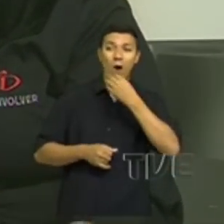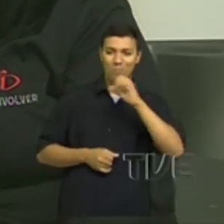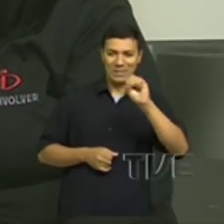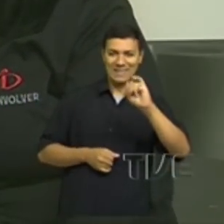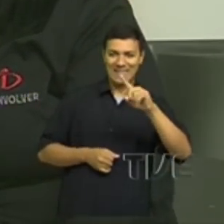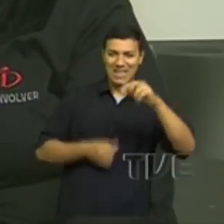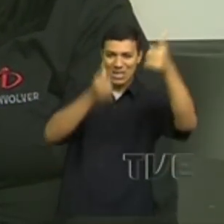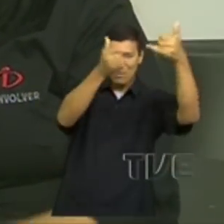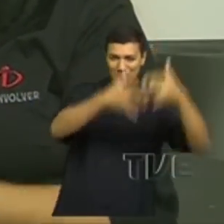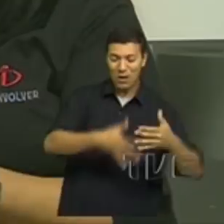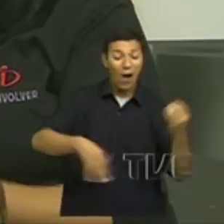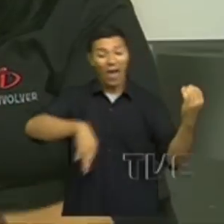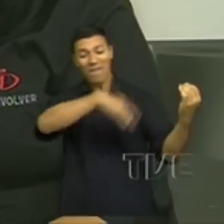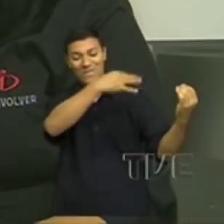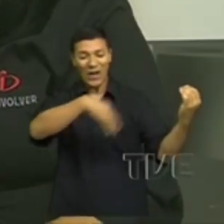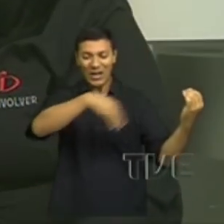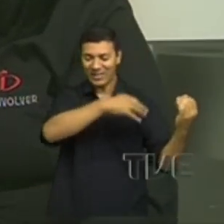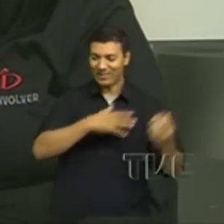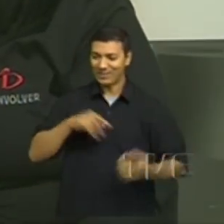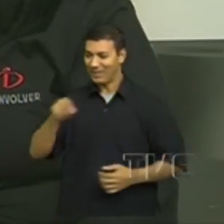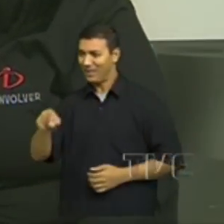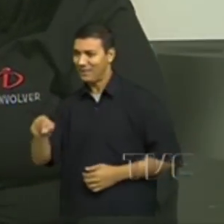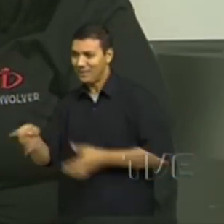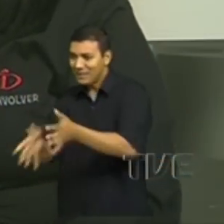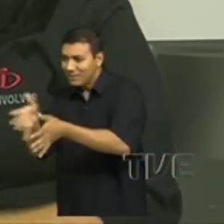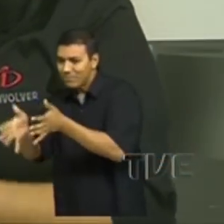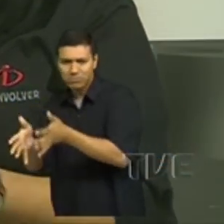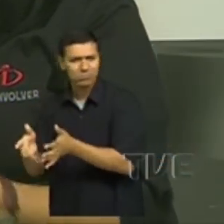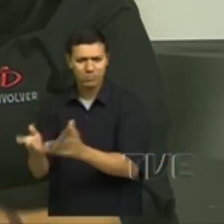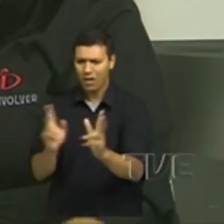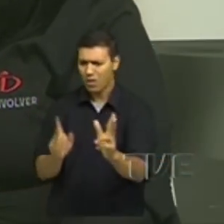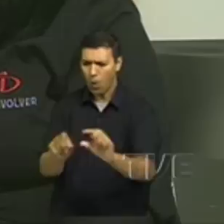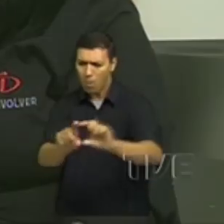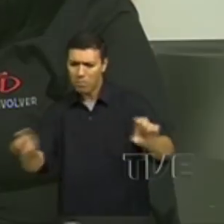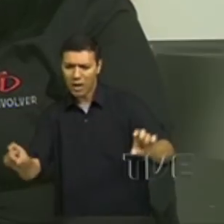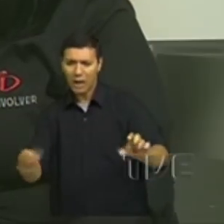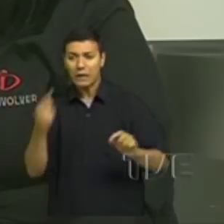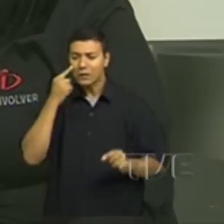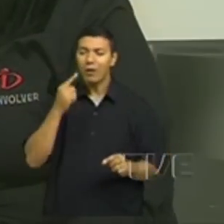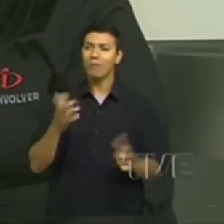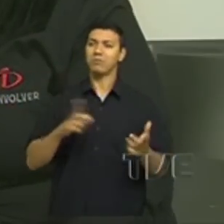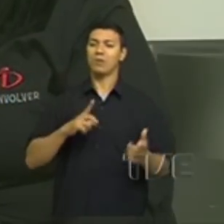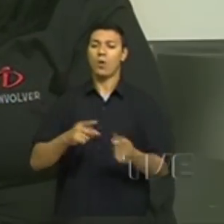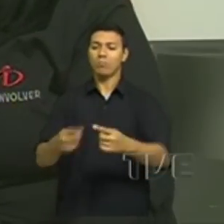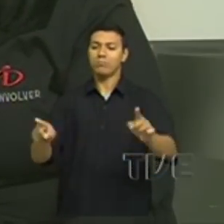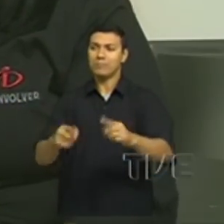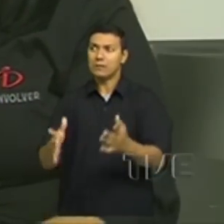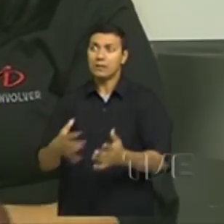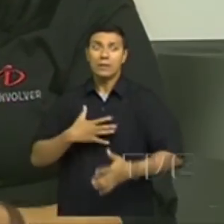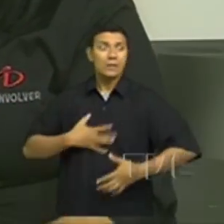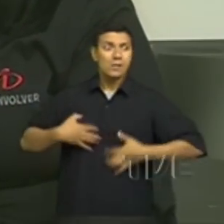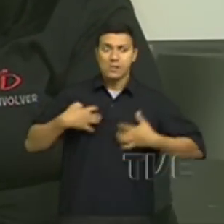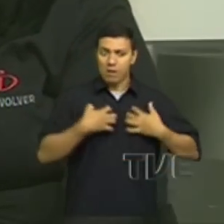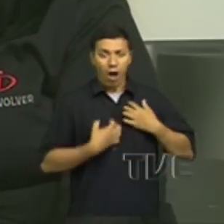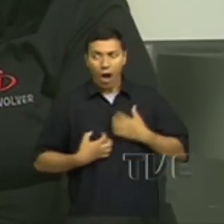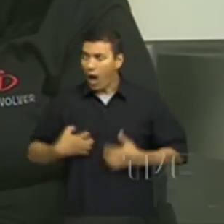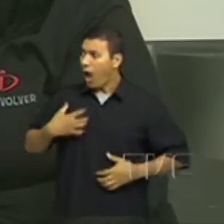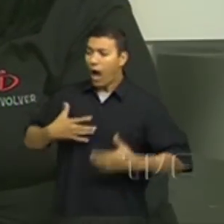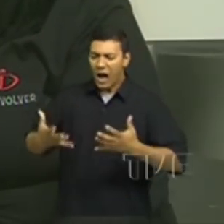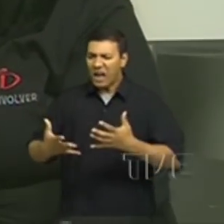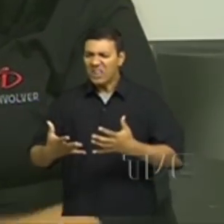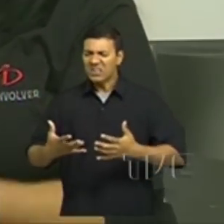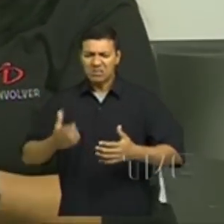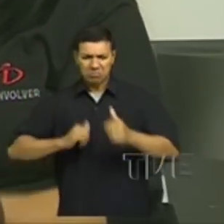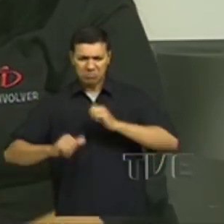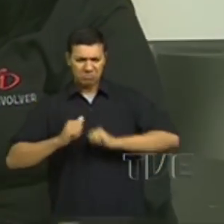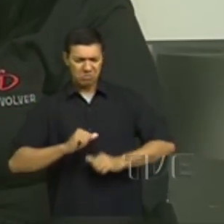som de violino que gera uma entonação de pânico nessa cena e que vai transcrever para esse